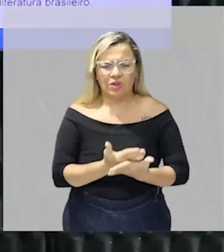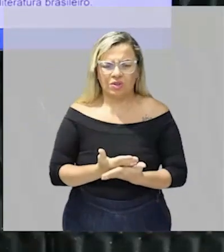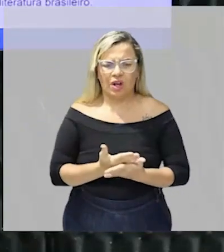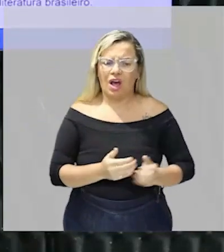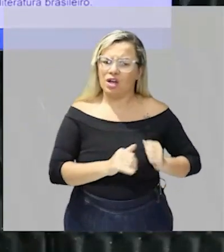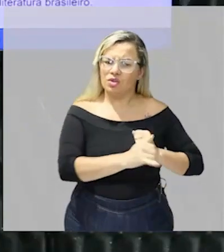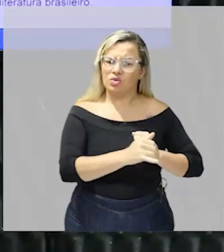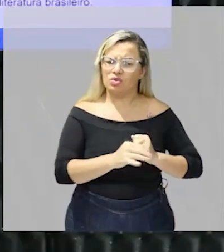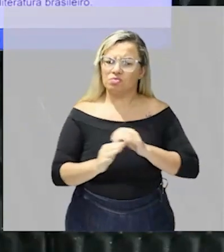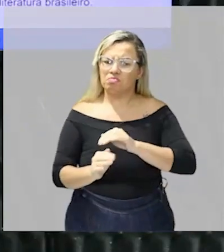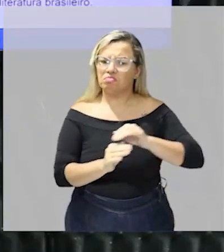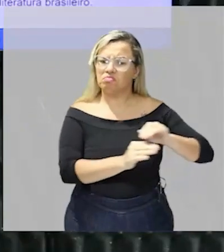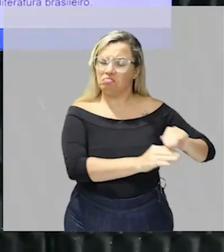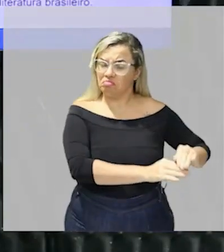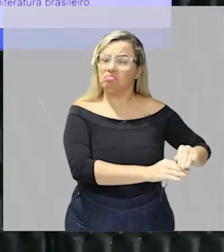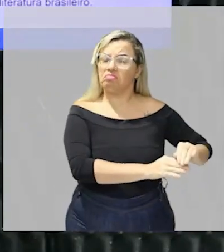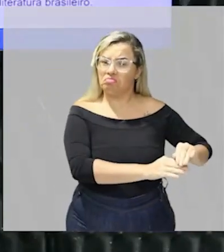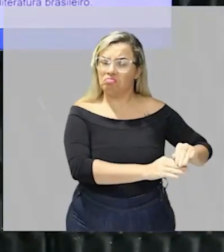lado.